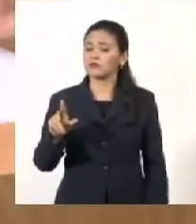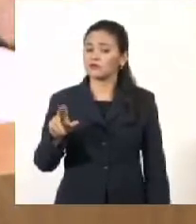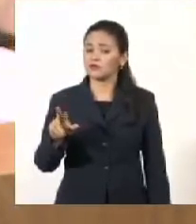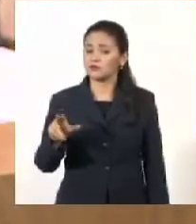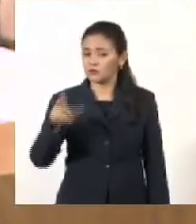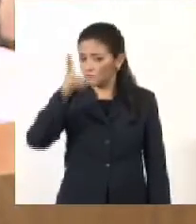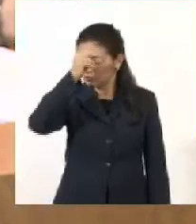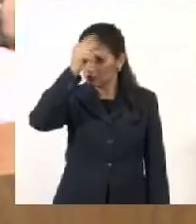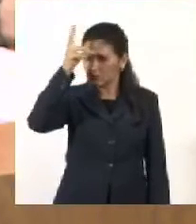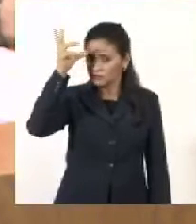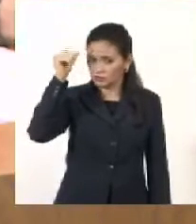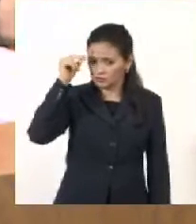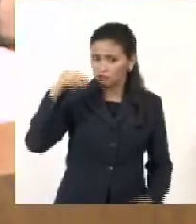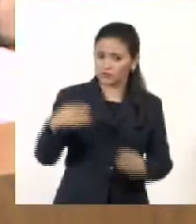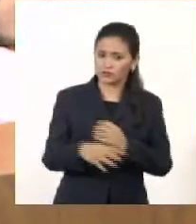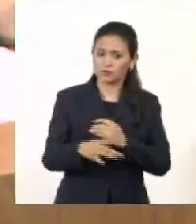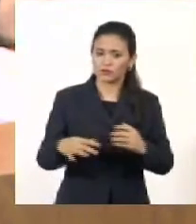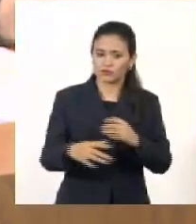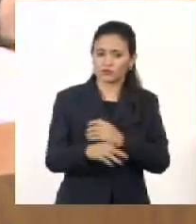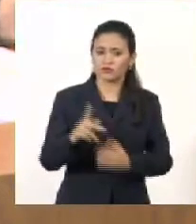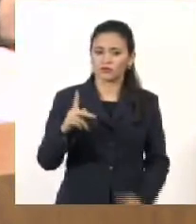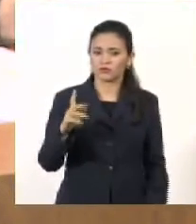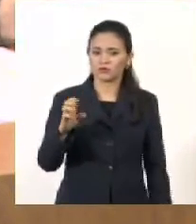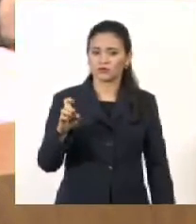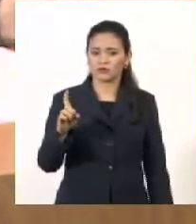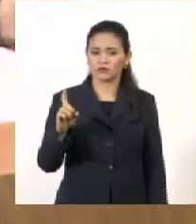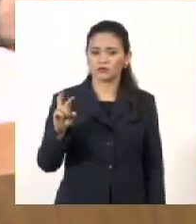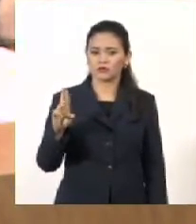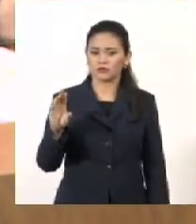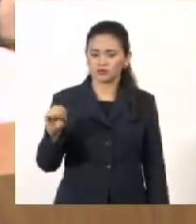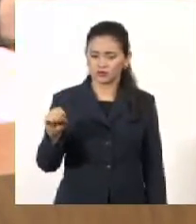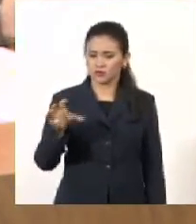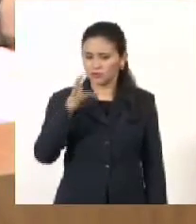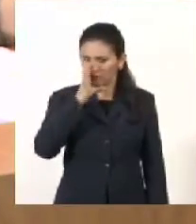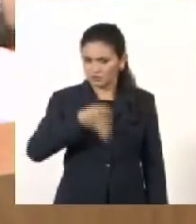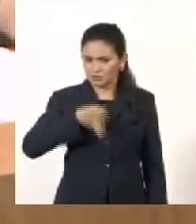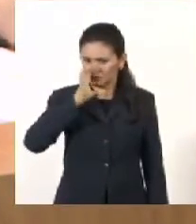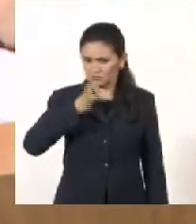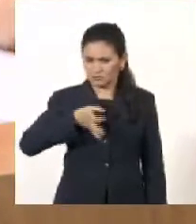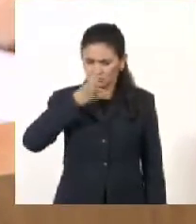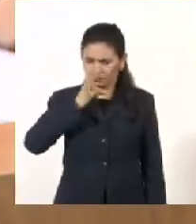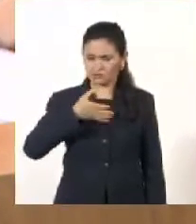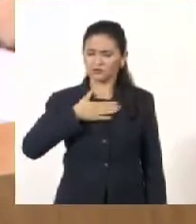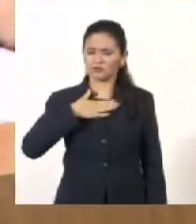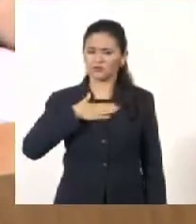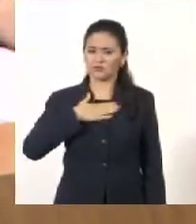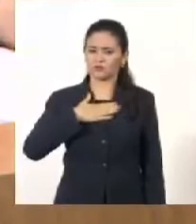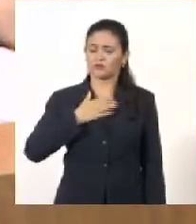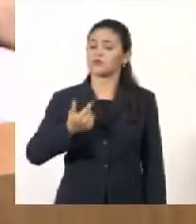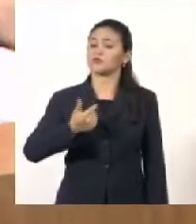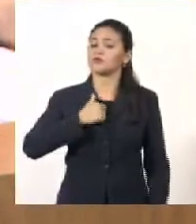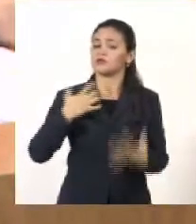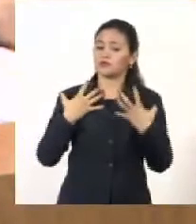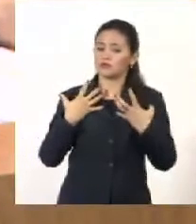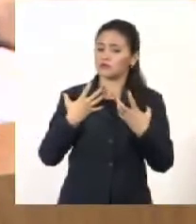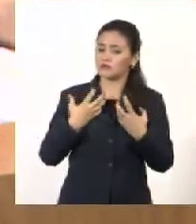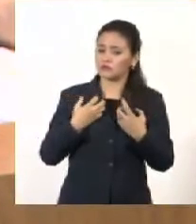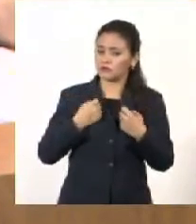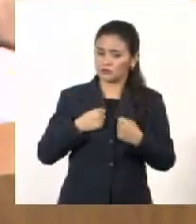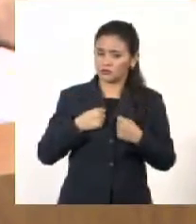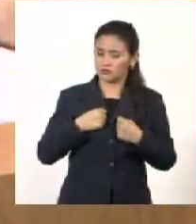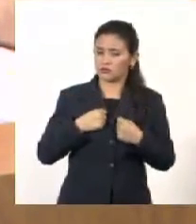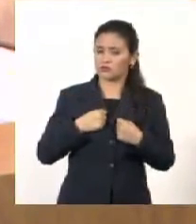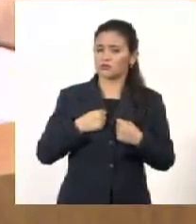fez acusações, e eu não vou mais aceitar aqui nesta casa que envolva meus